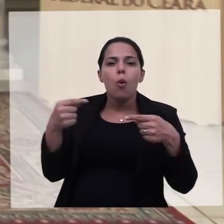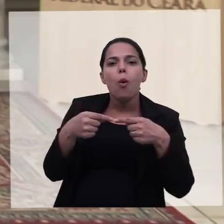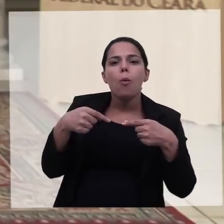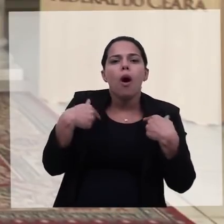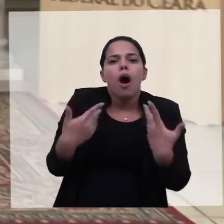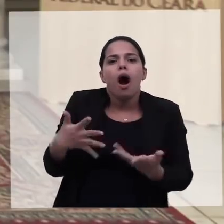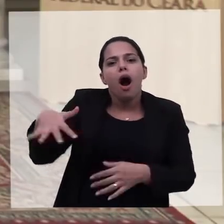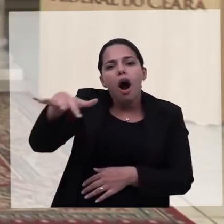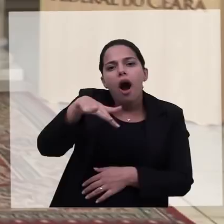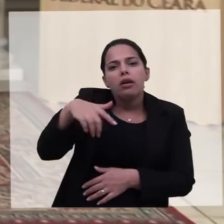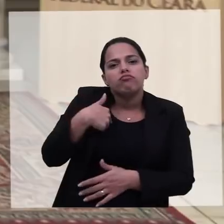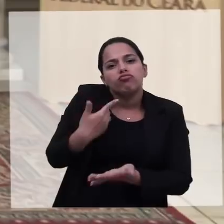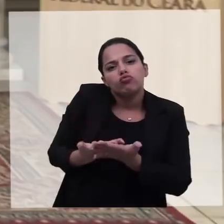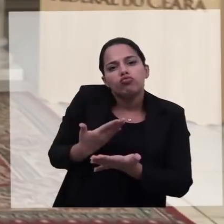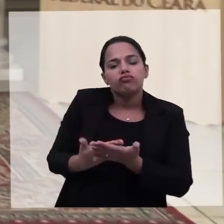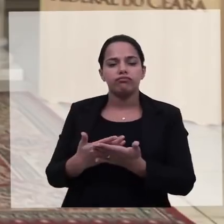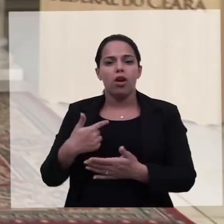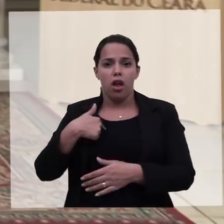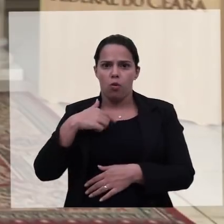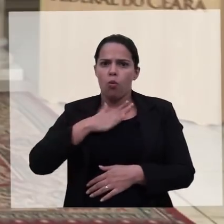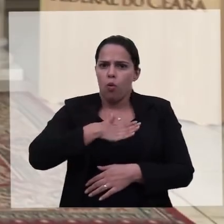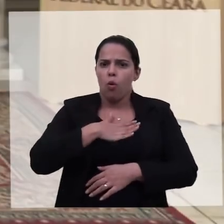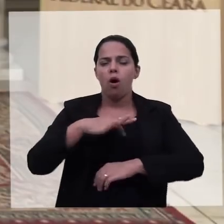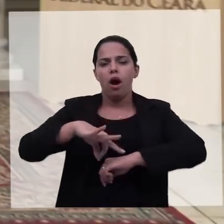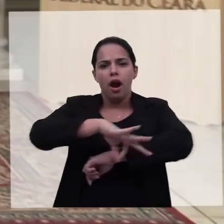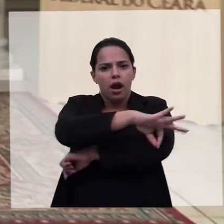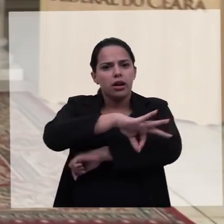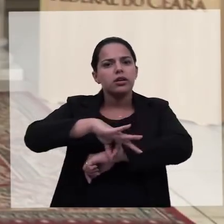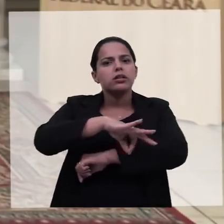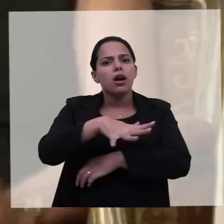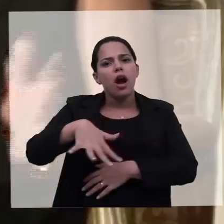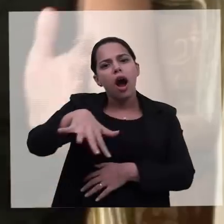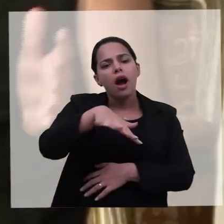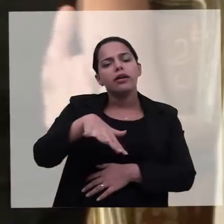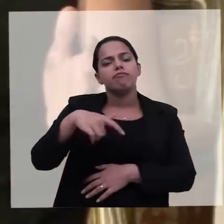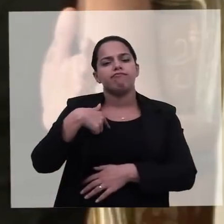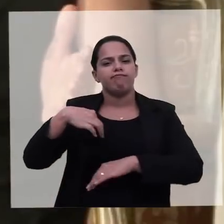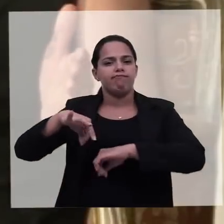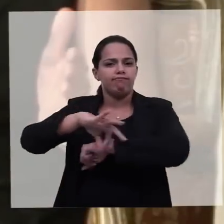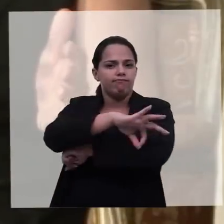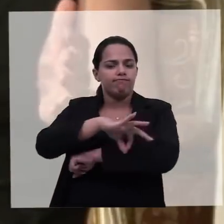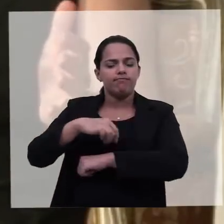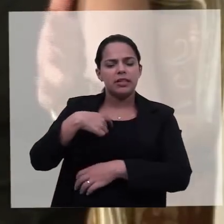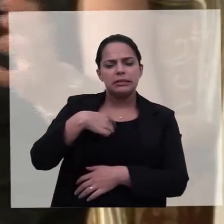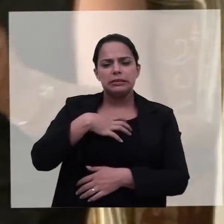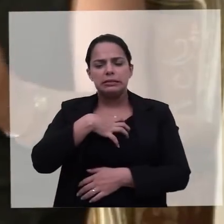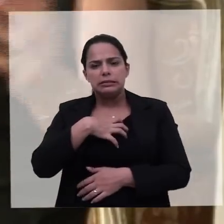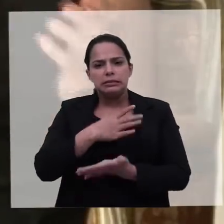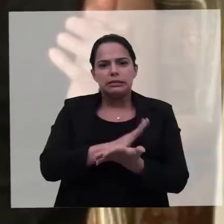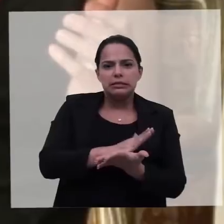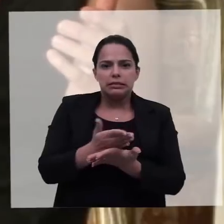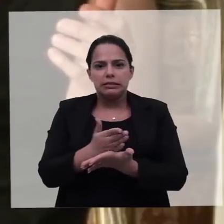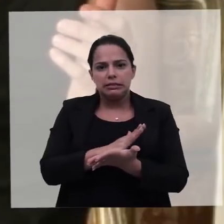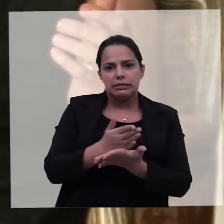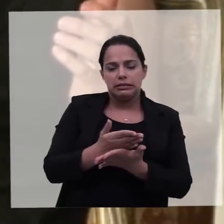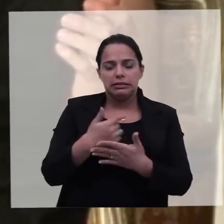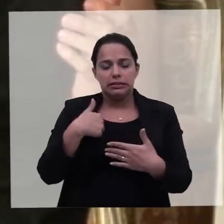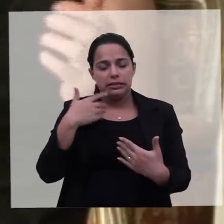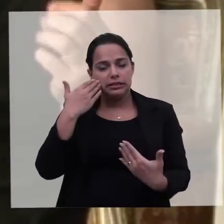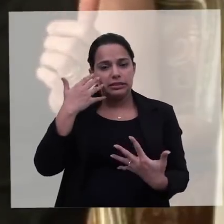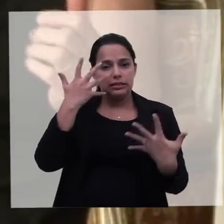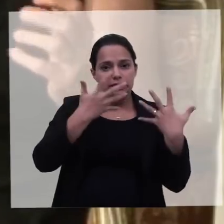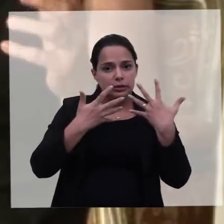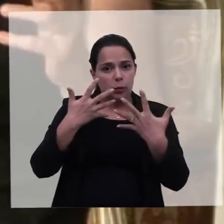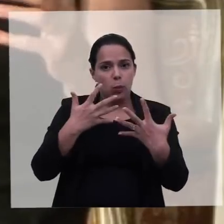para artes, arquitetura, e eu gostava de arquitetura. Era meio dividida porque é aquela história do sertão,